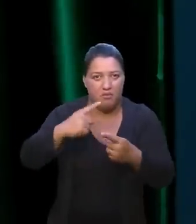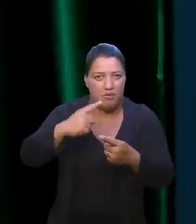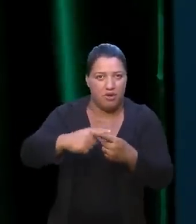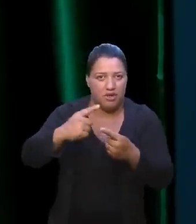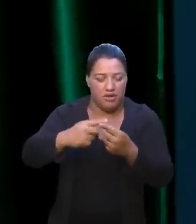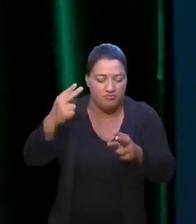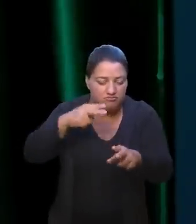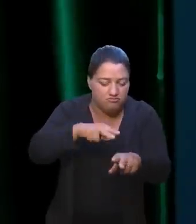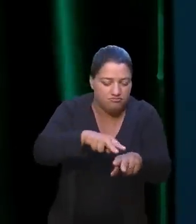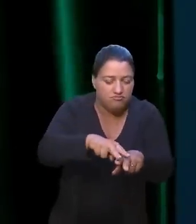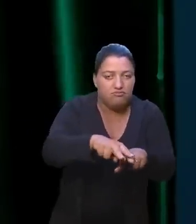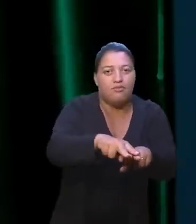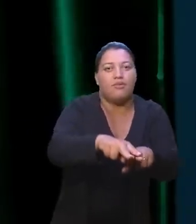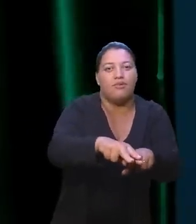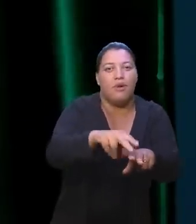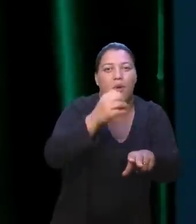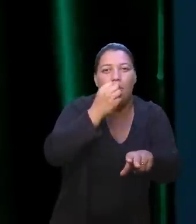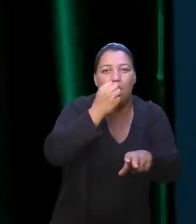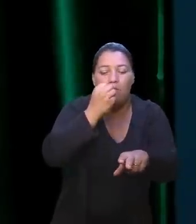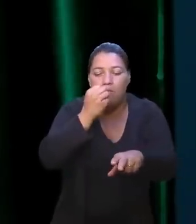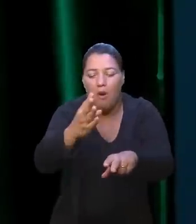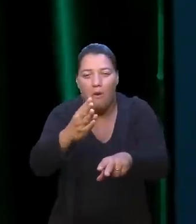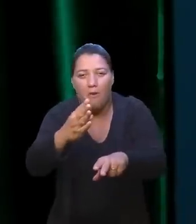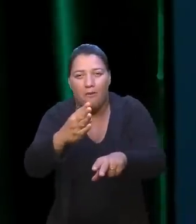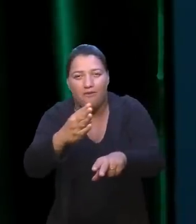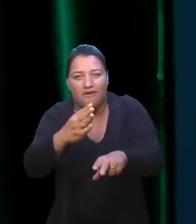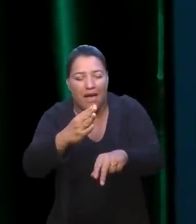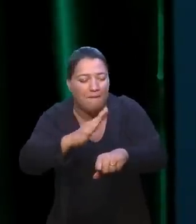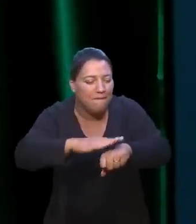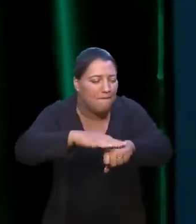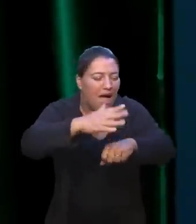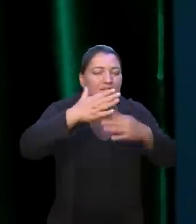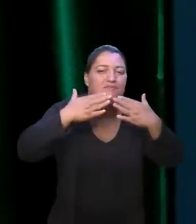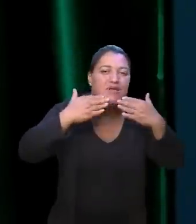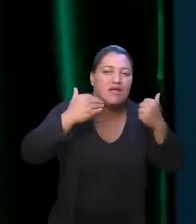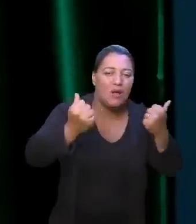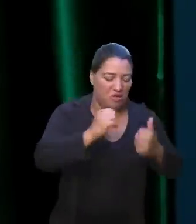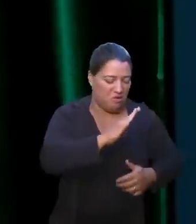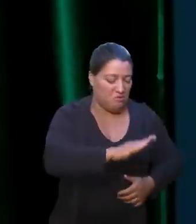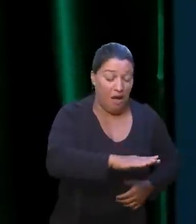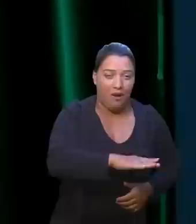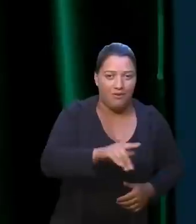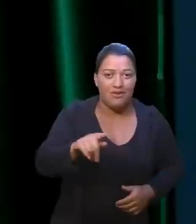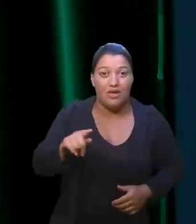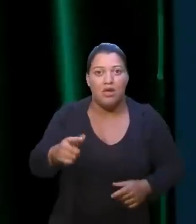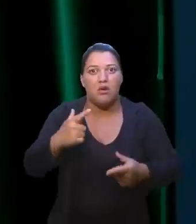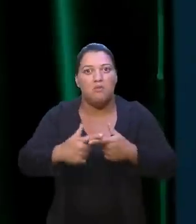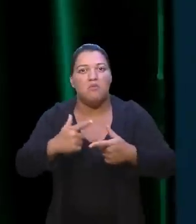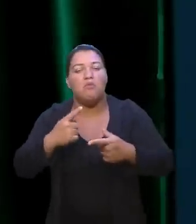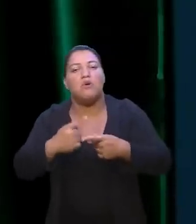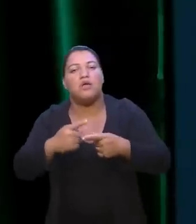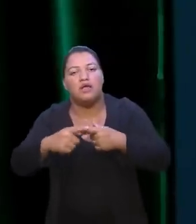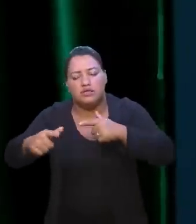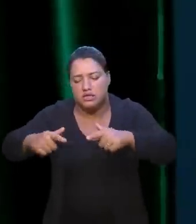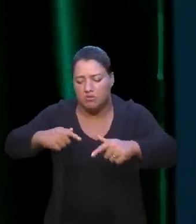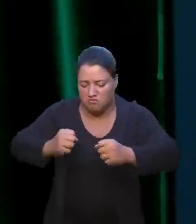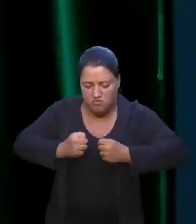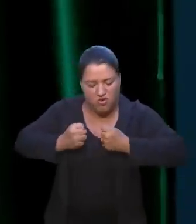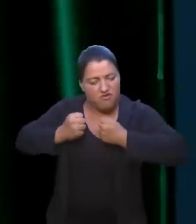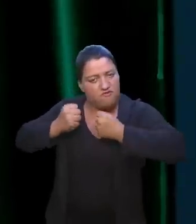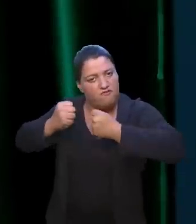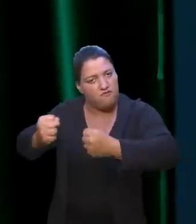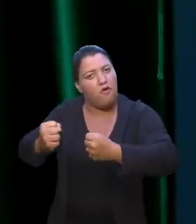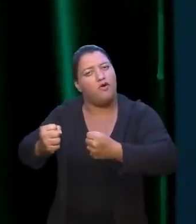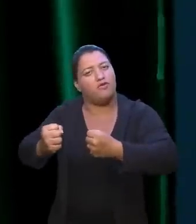habitá-la, os bons superarem os maus. Homens de fé e de boa vontade, trabalhem com zelo e com coragem na grande obra